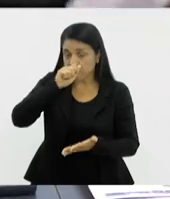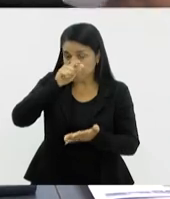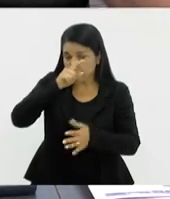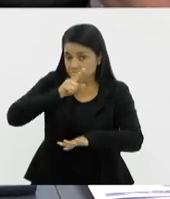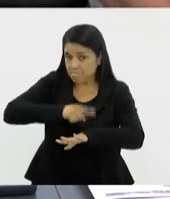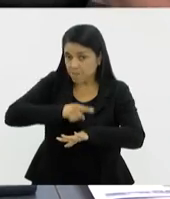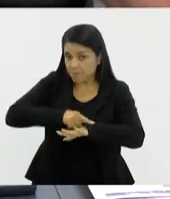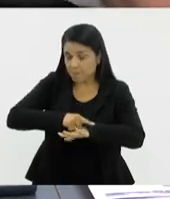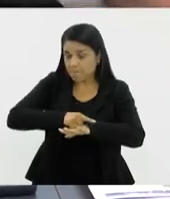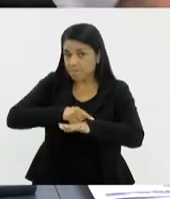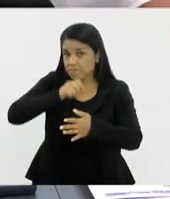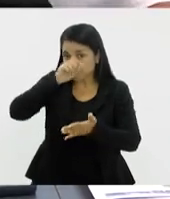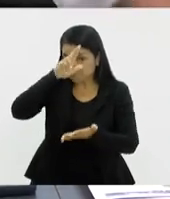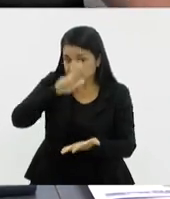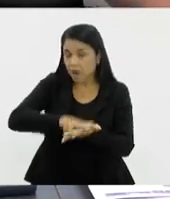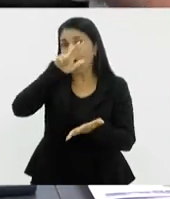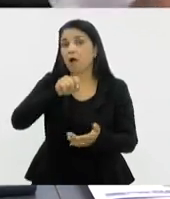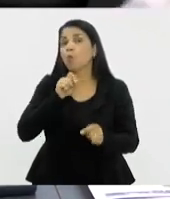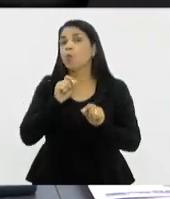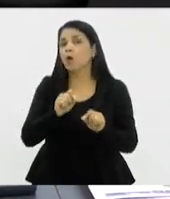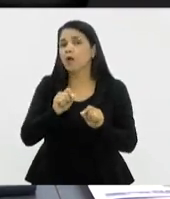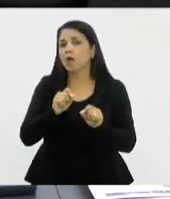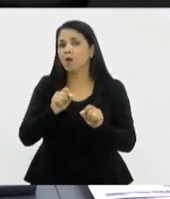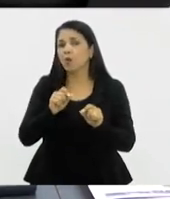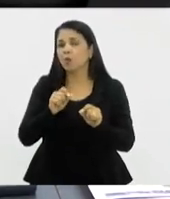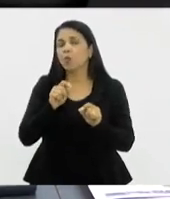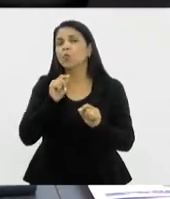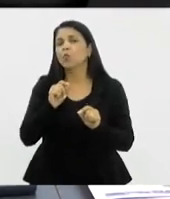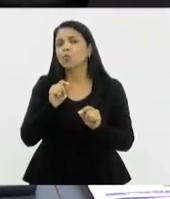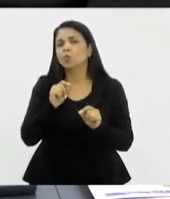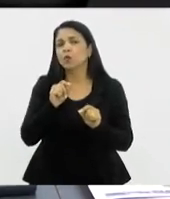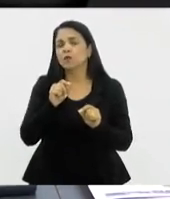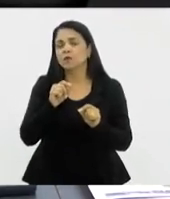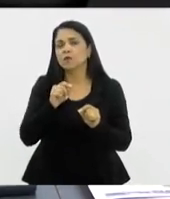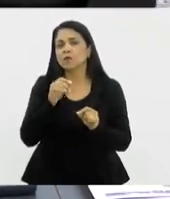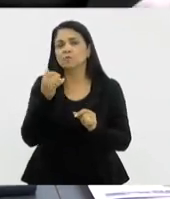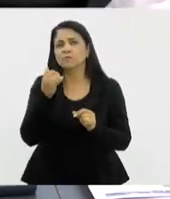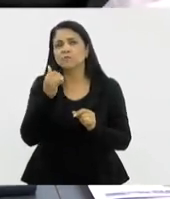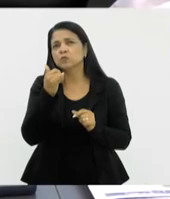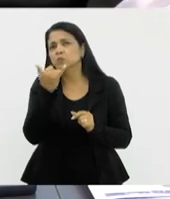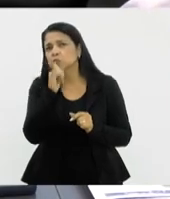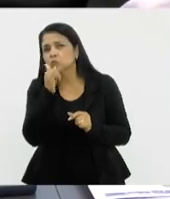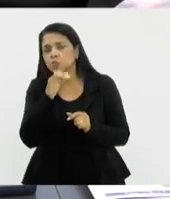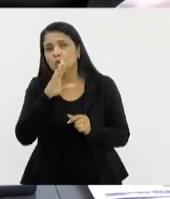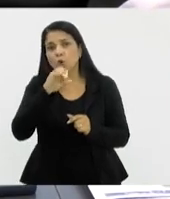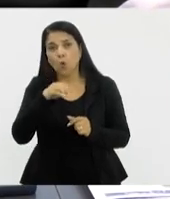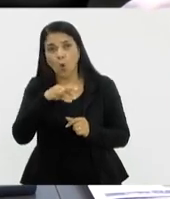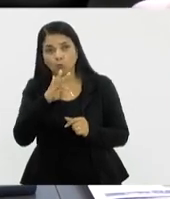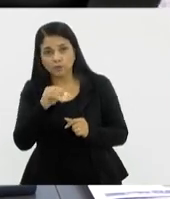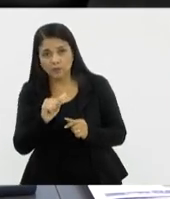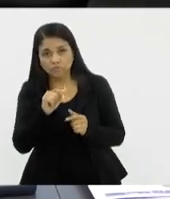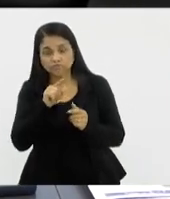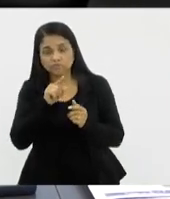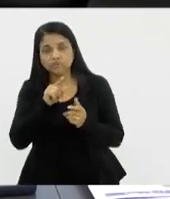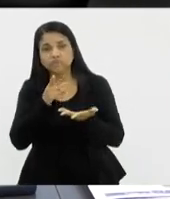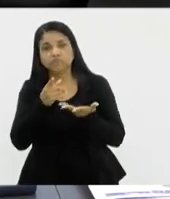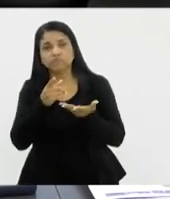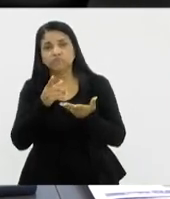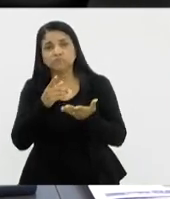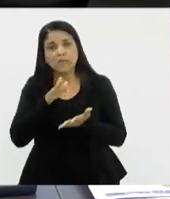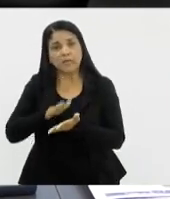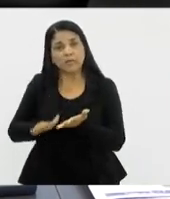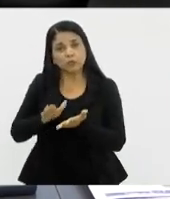o consumo de cada um de nós? Porque isso só está registrado no